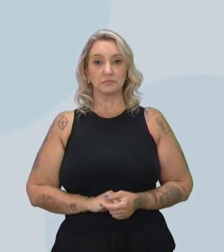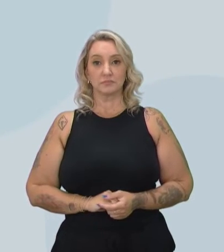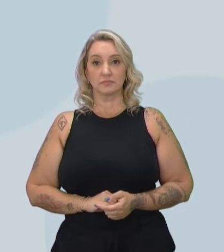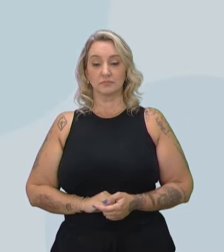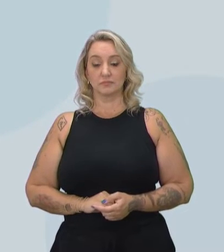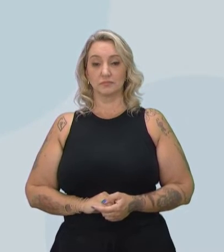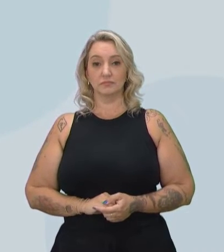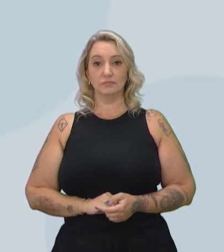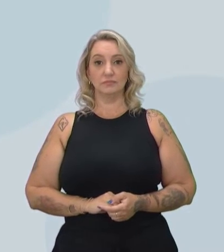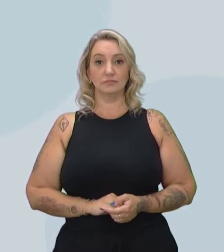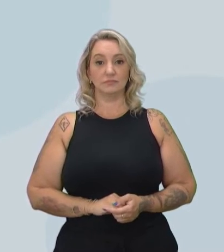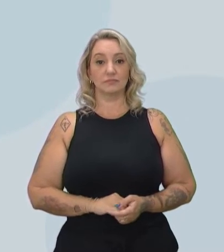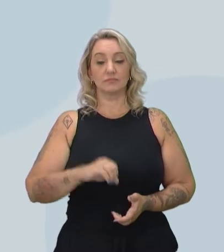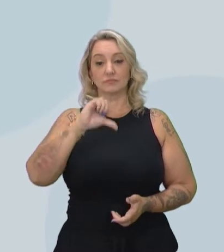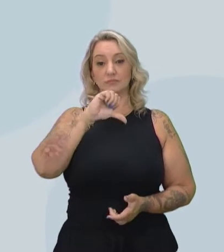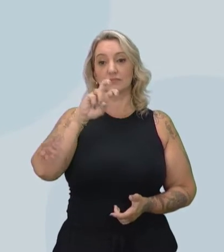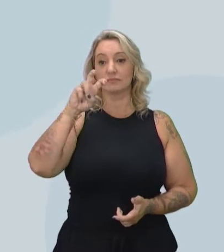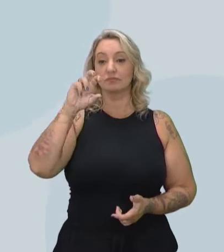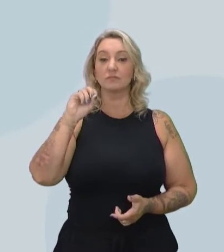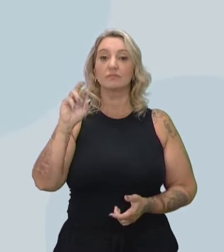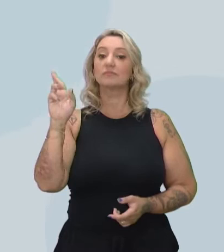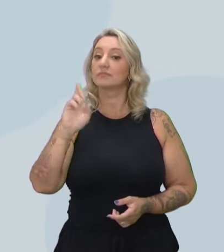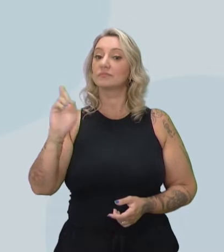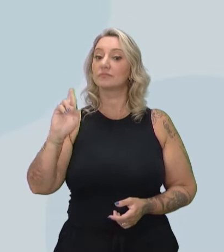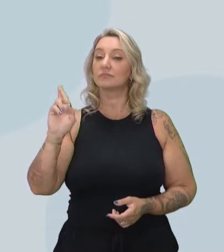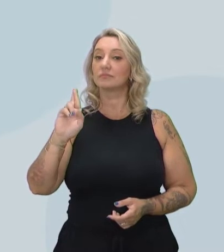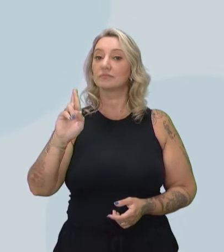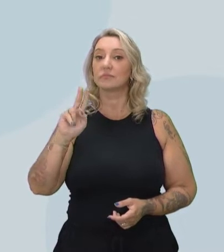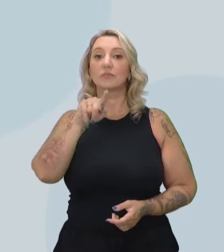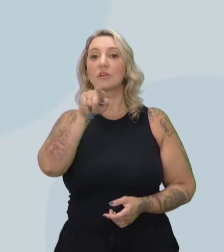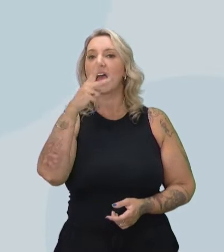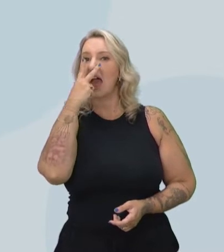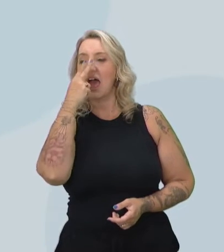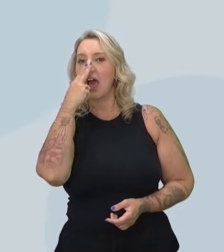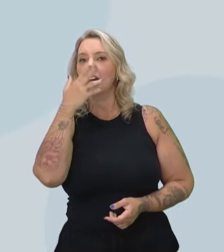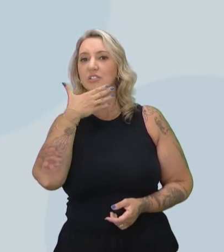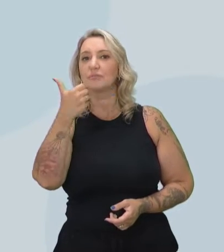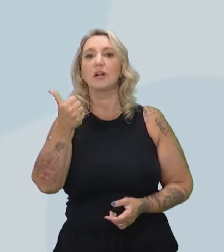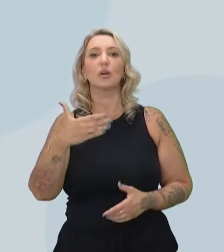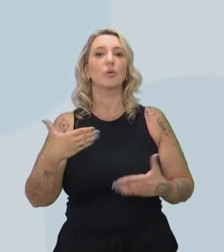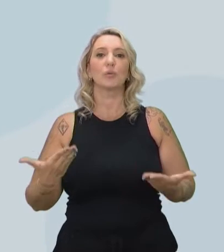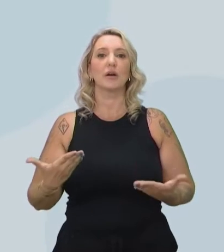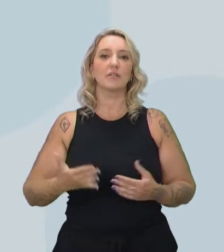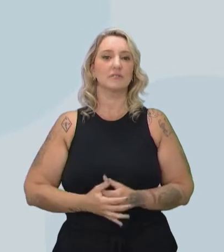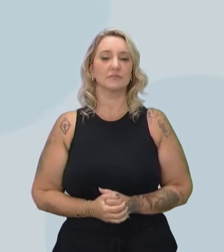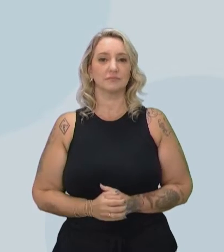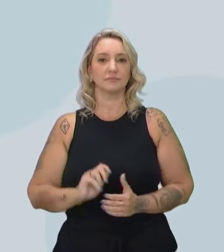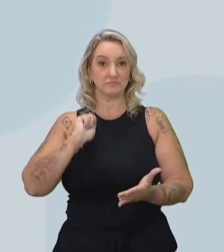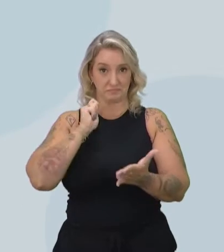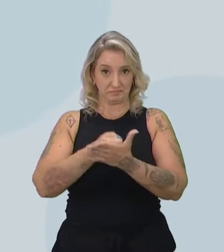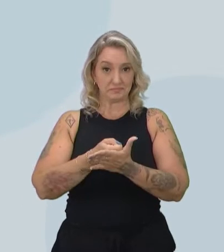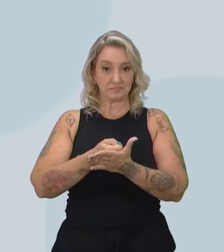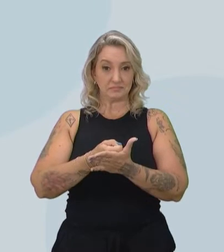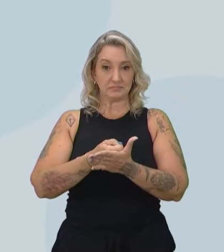R$ 50, sairia R$ 950. O que vocês acham mais vantajoso? Pagar